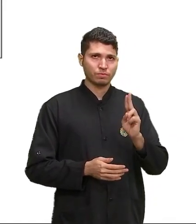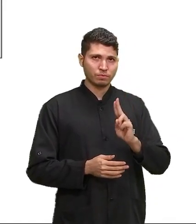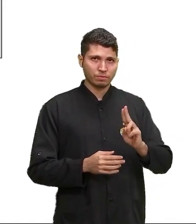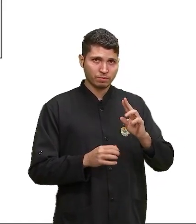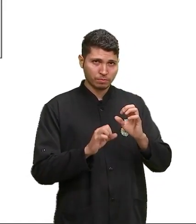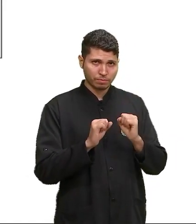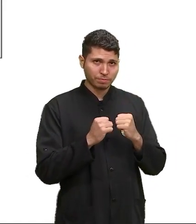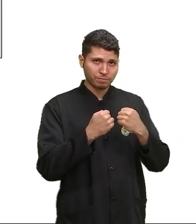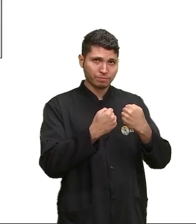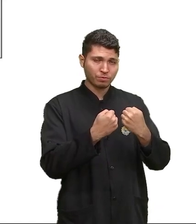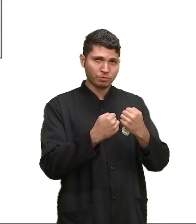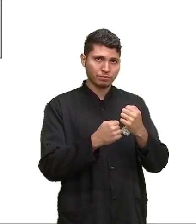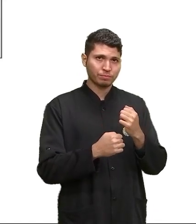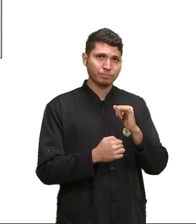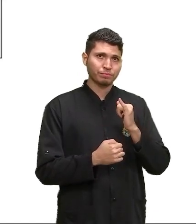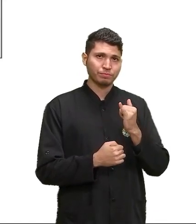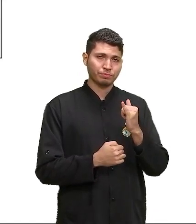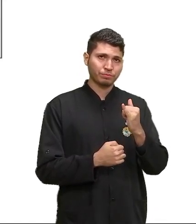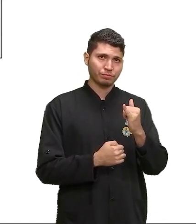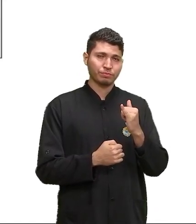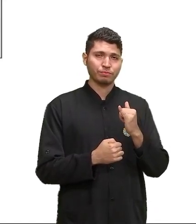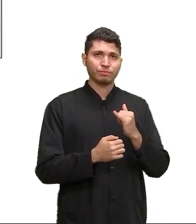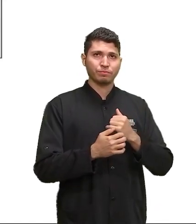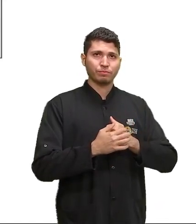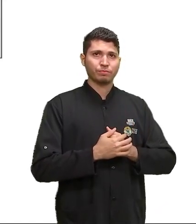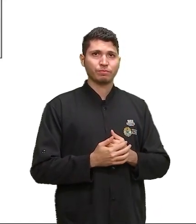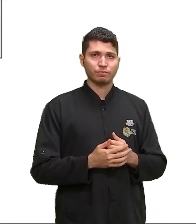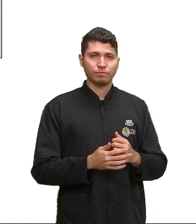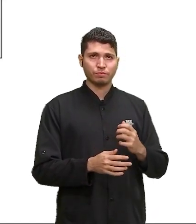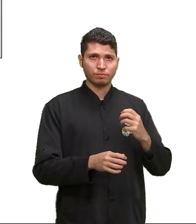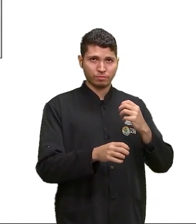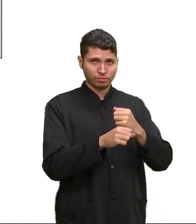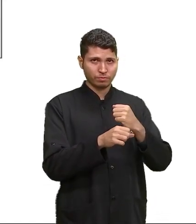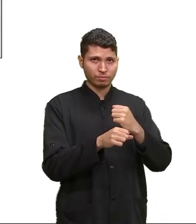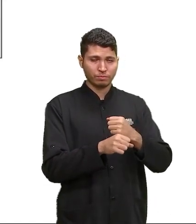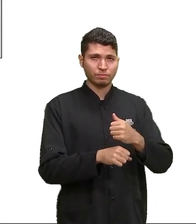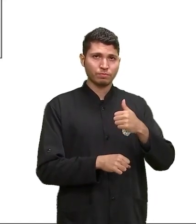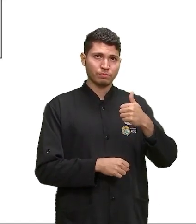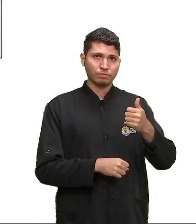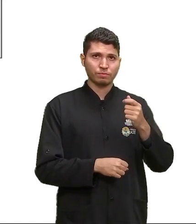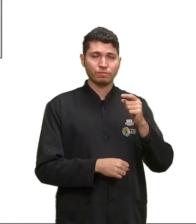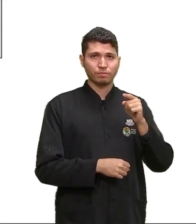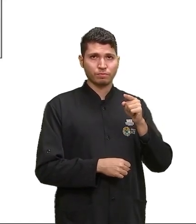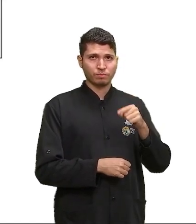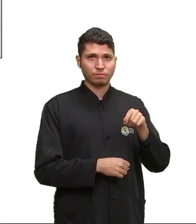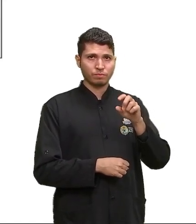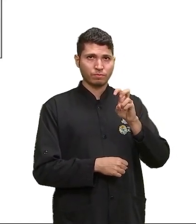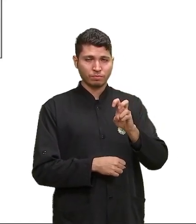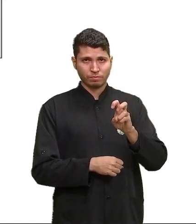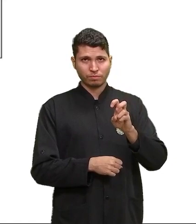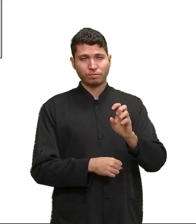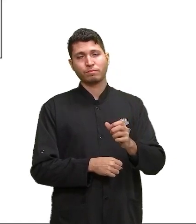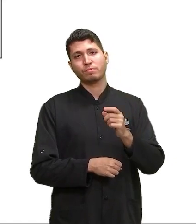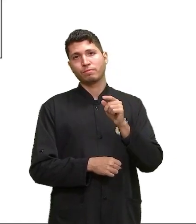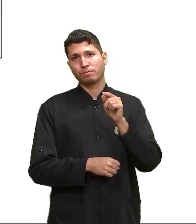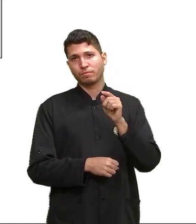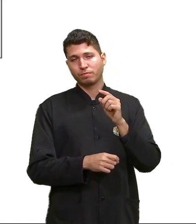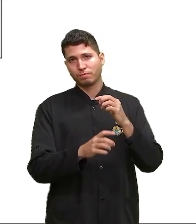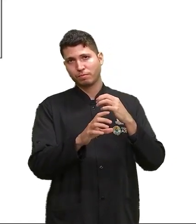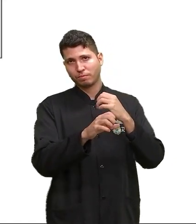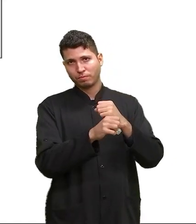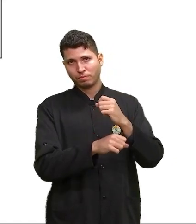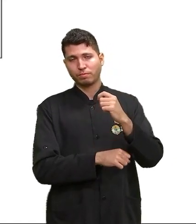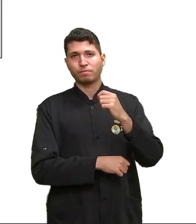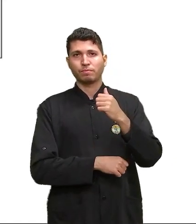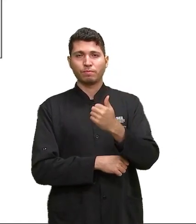eletromotriz. E agora, somando 1,5 mais 1,5, matemática bem básica, 3, perfeito? Então, bora lá.